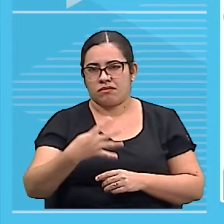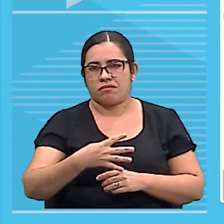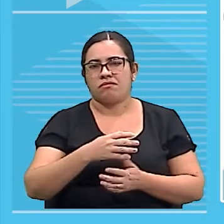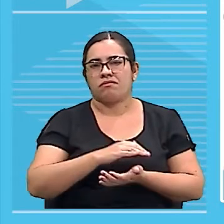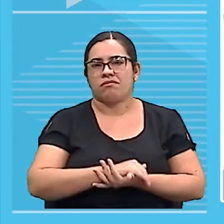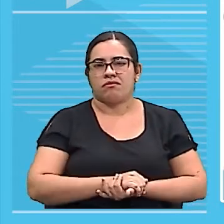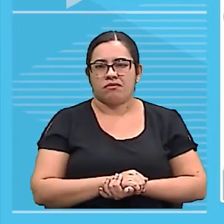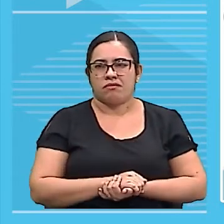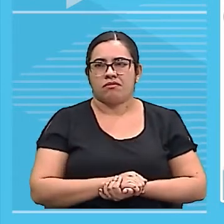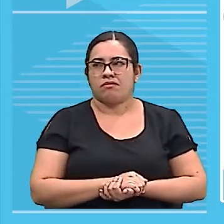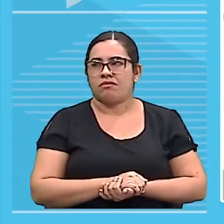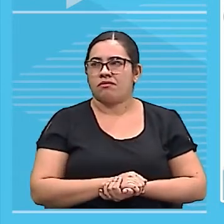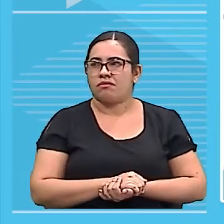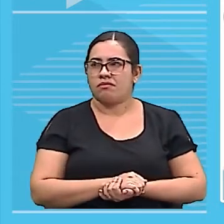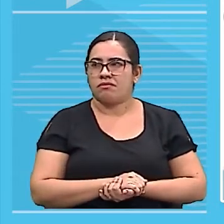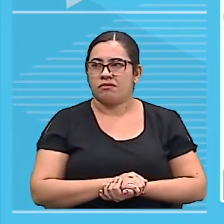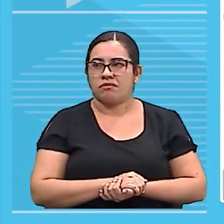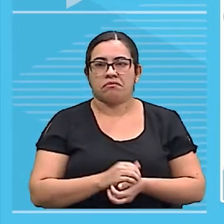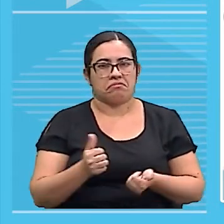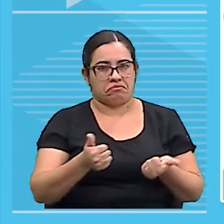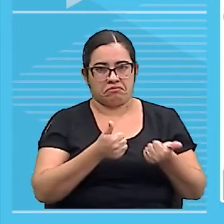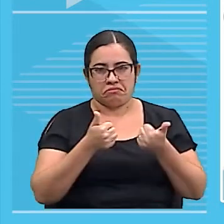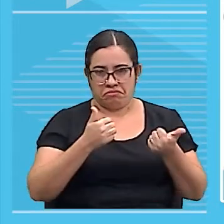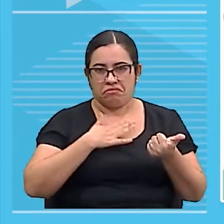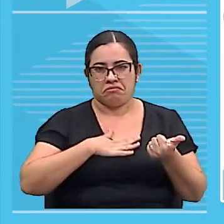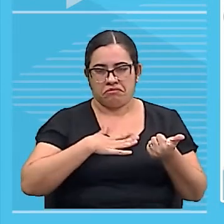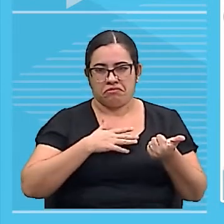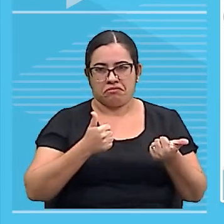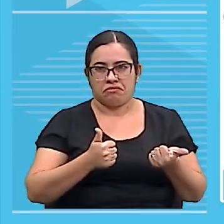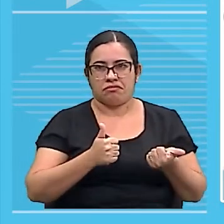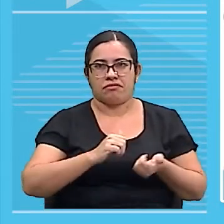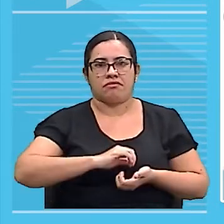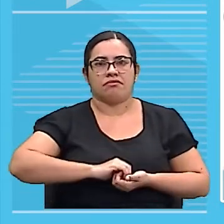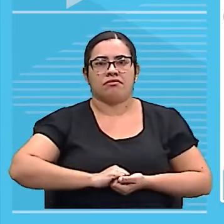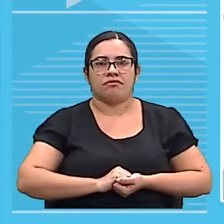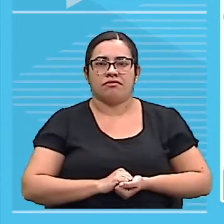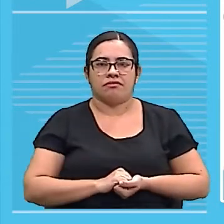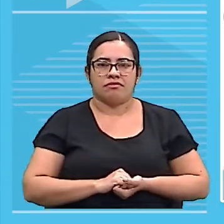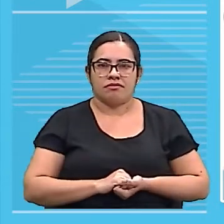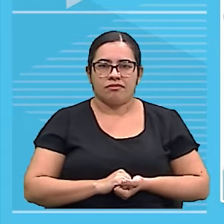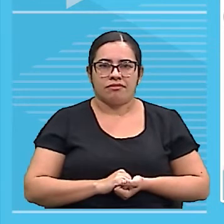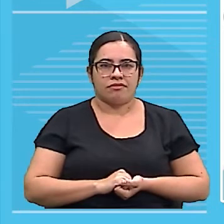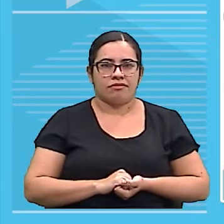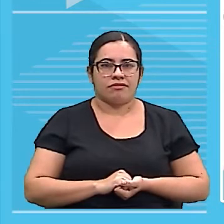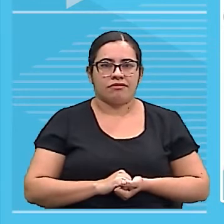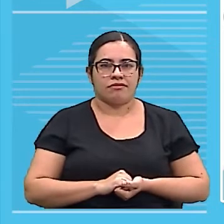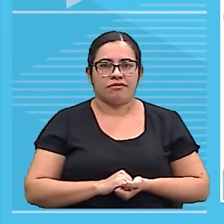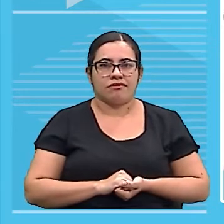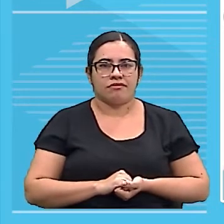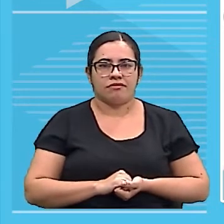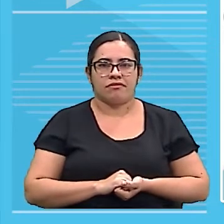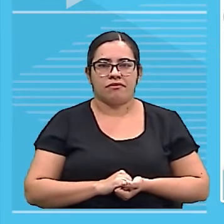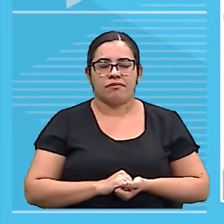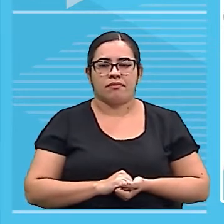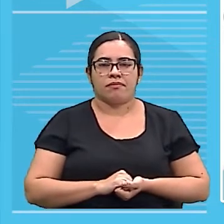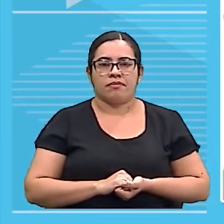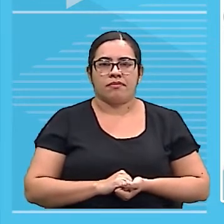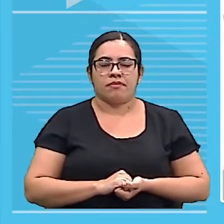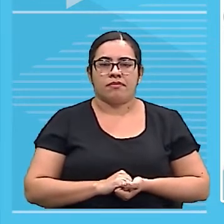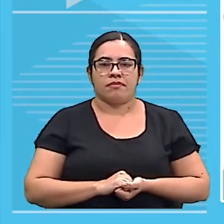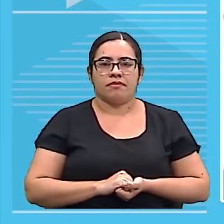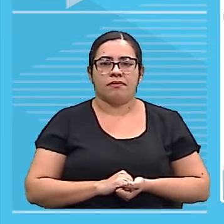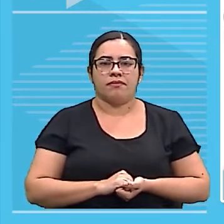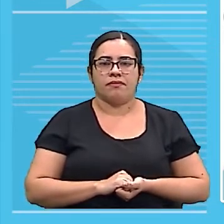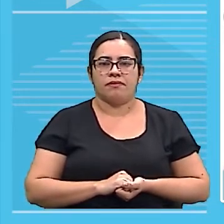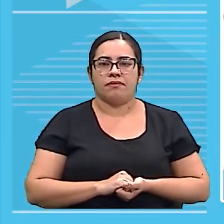quatro e tranquilos e a professora só isso só Então